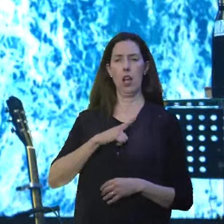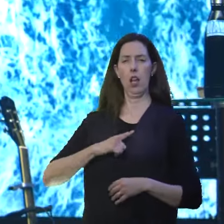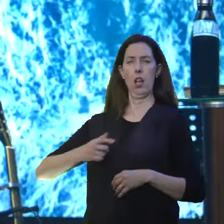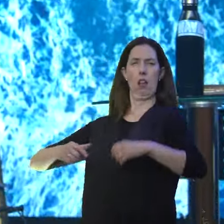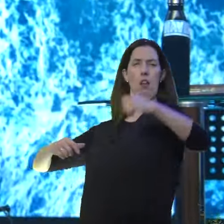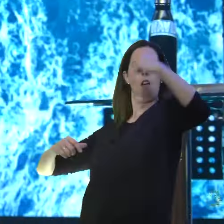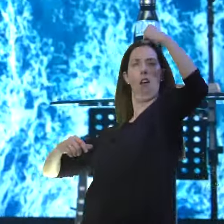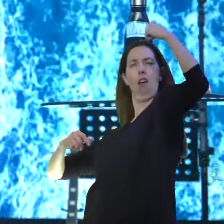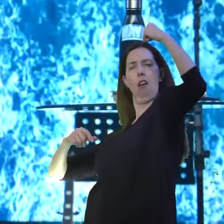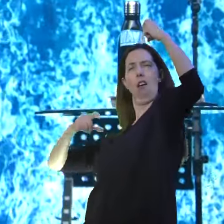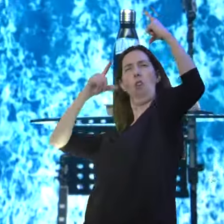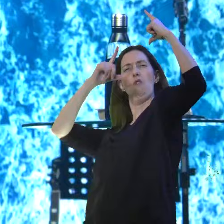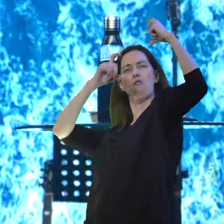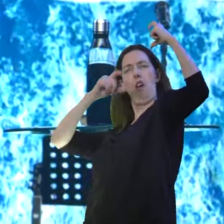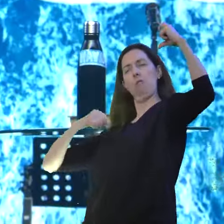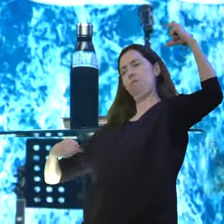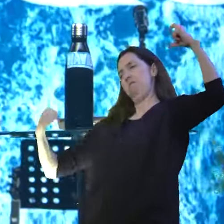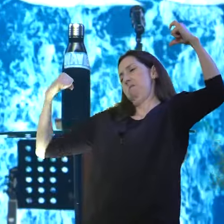versículo, irmão.